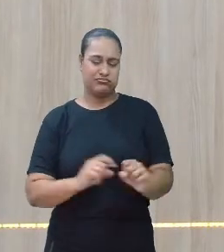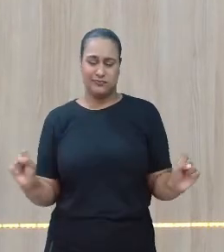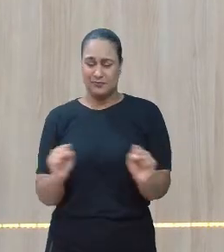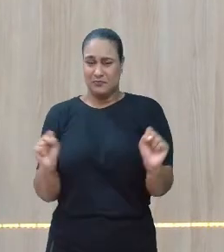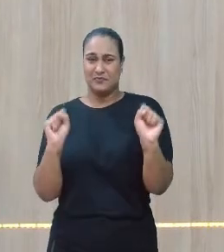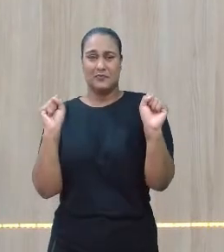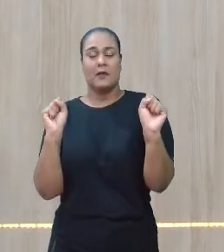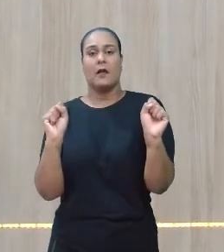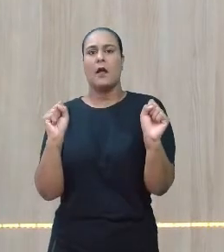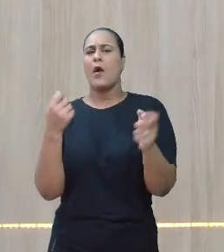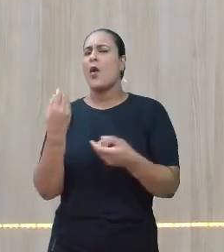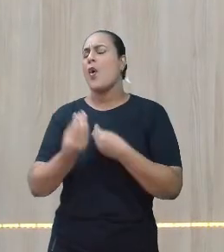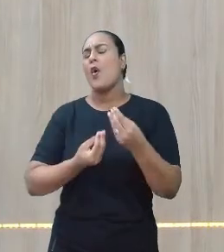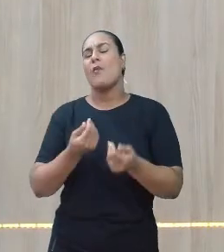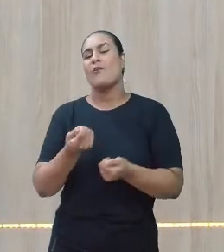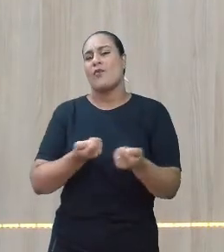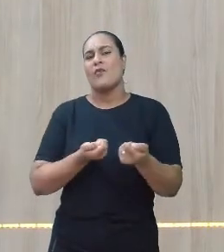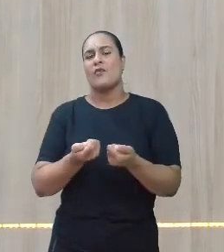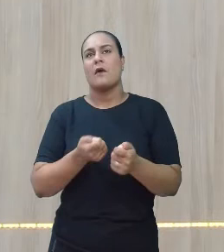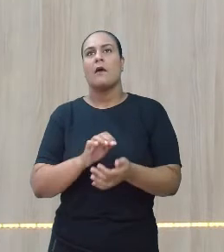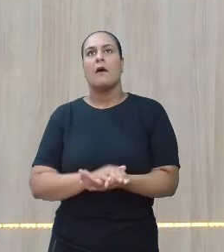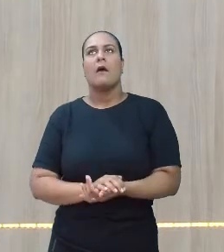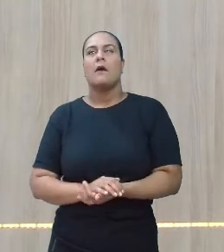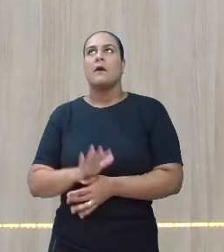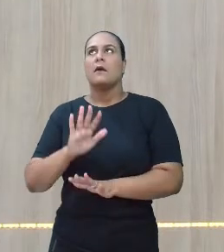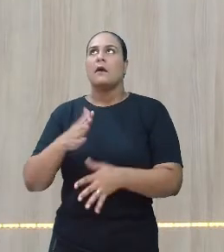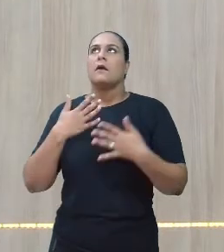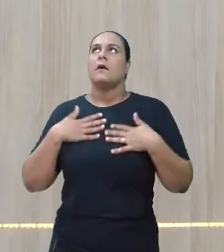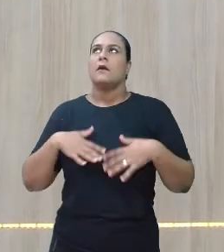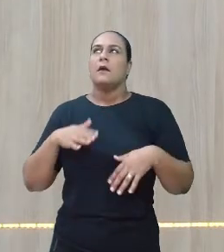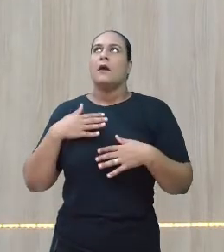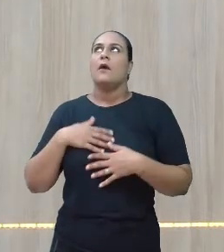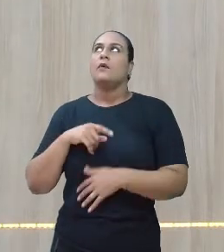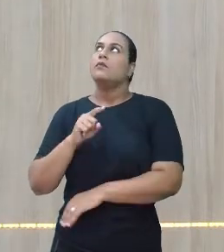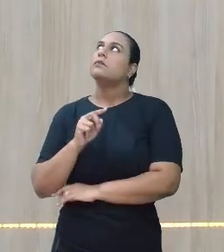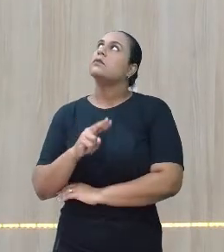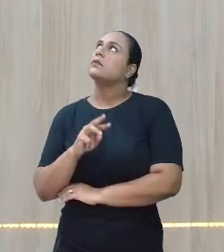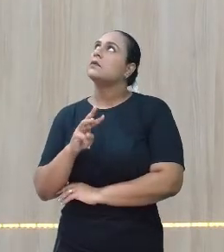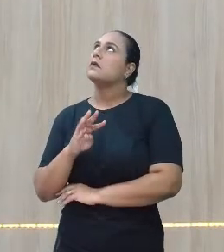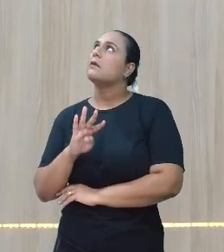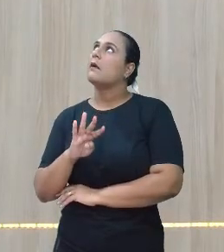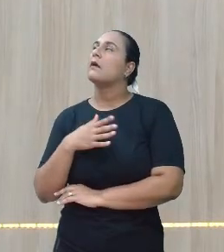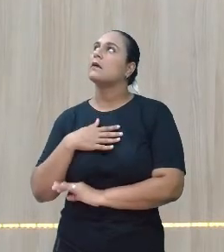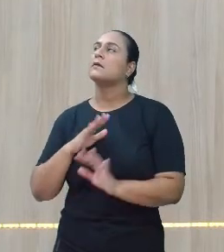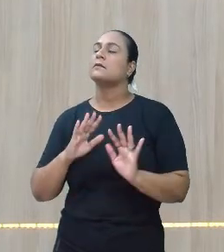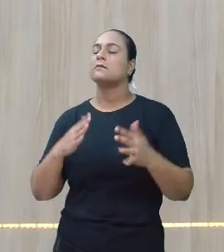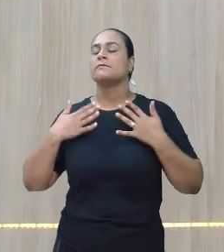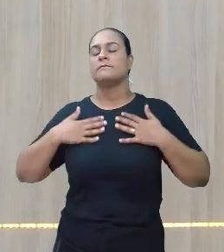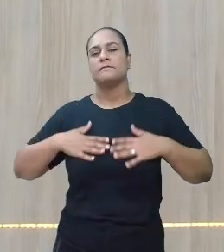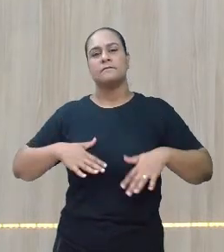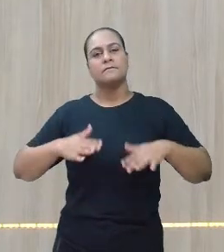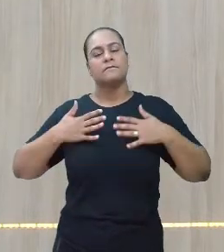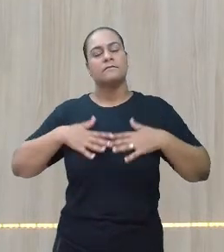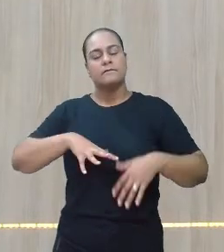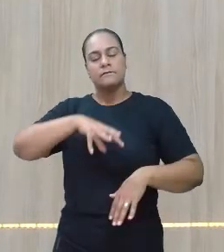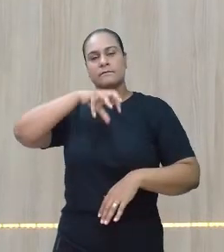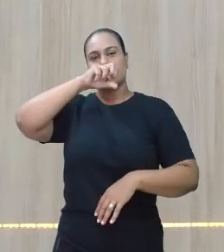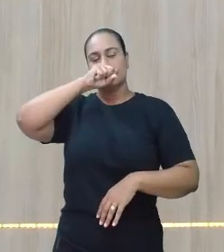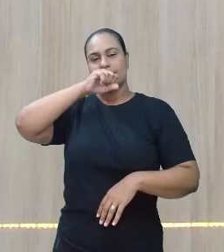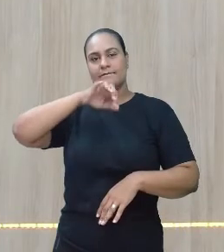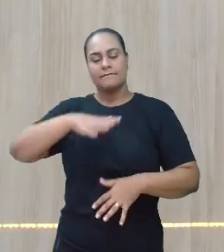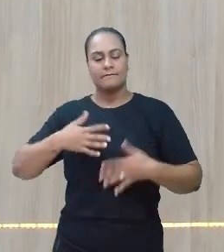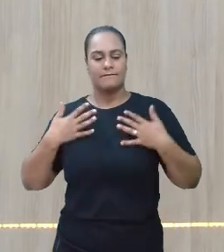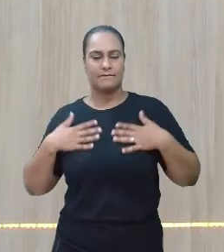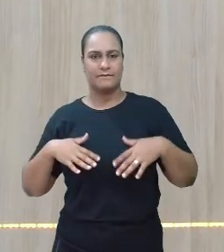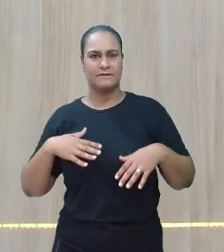controlar isso? Veja, conta 1, 2, 3, canta até 50, se vai dar uma resposta que você acha que vai, né, começar um